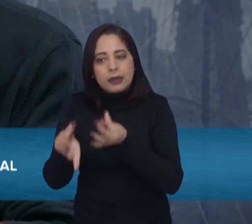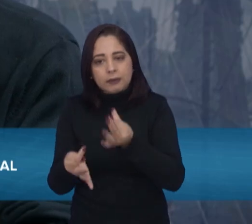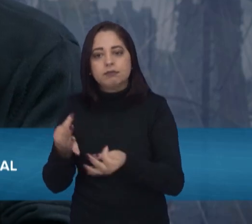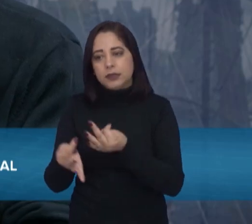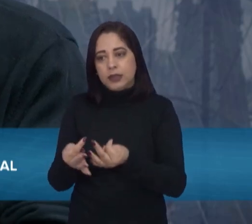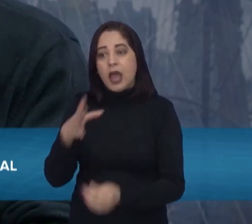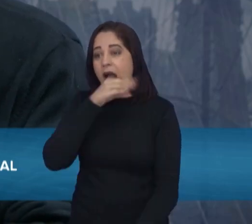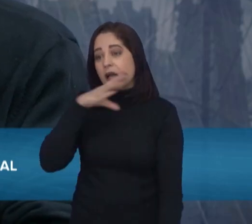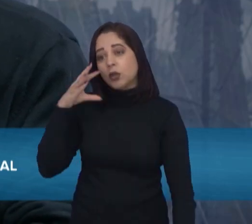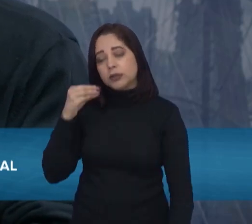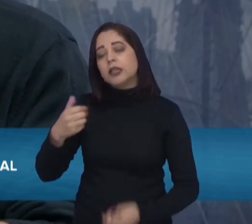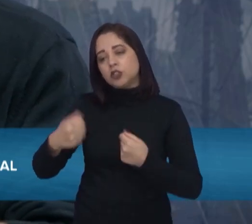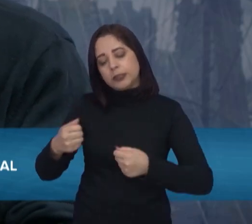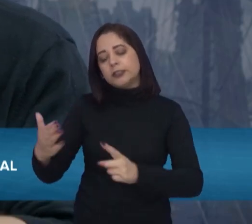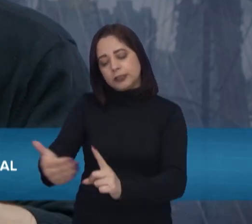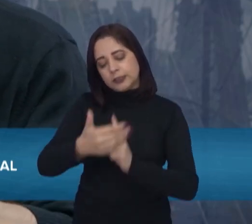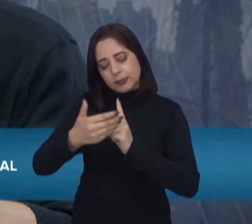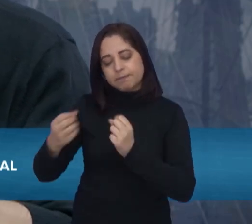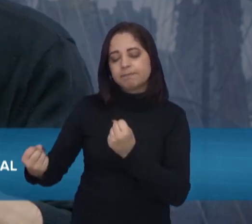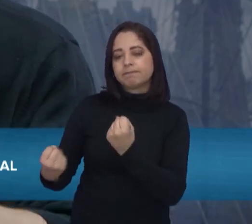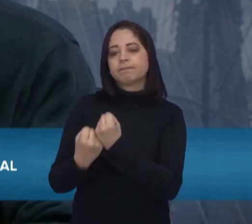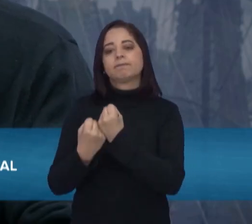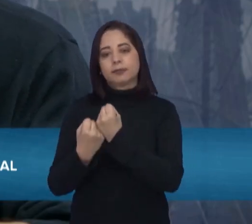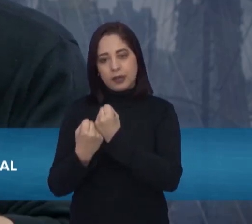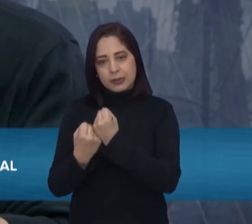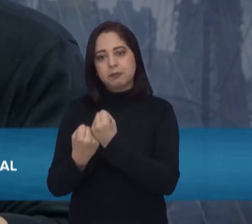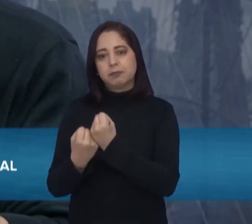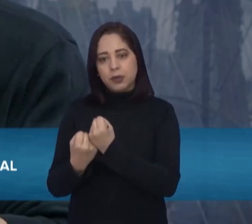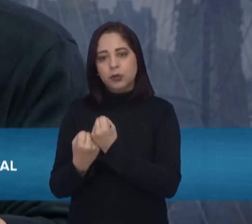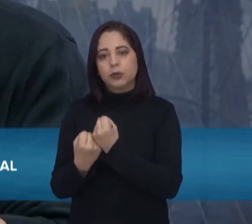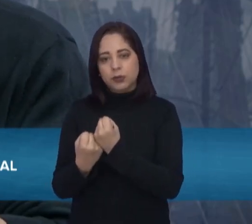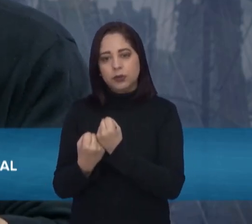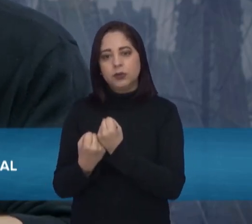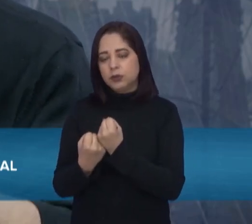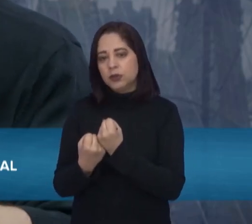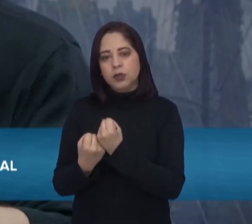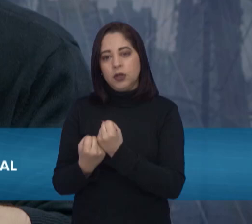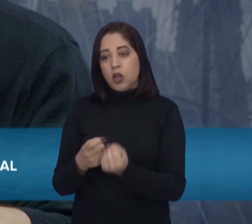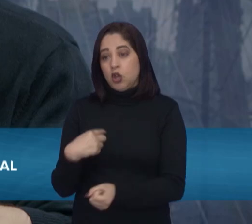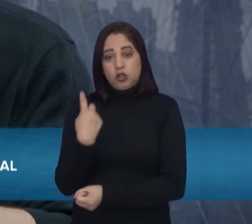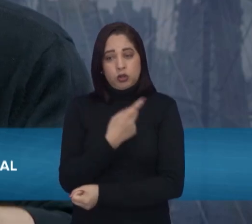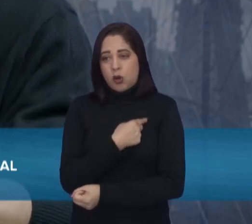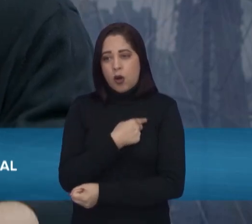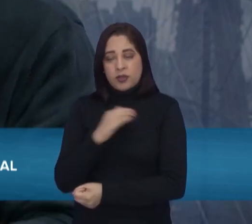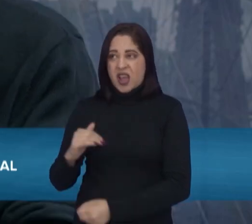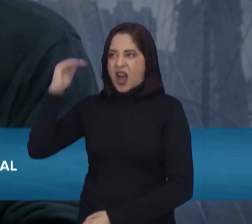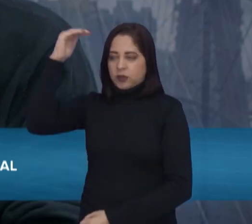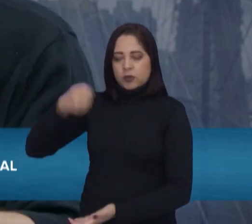e precisa, sim, desse apoio, desse acolhimento, né? E não cabe a nós, adultos, jogarmos